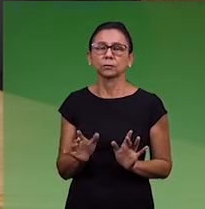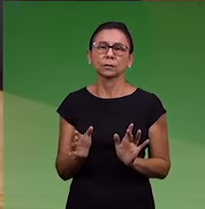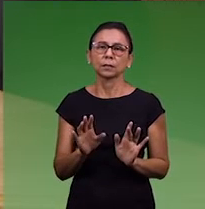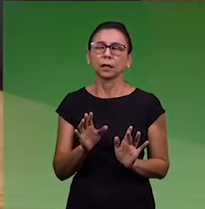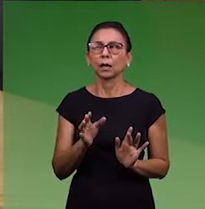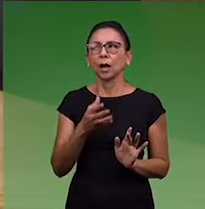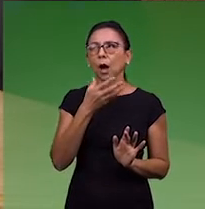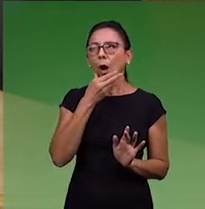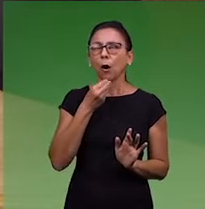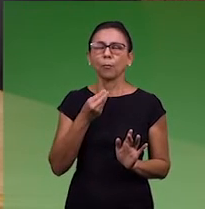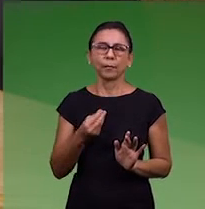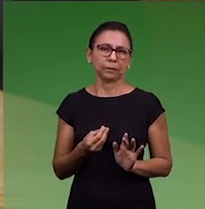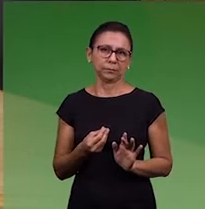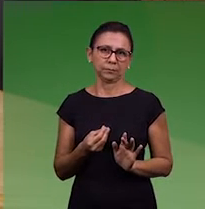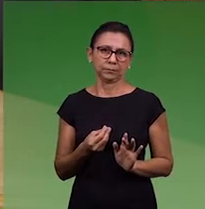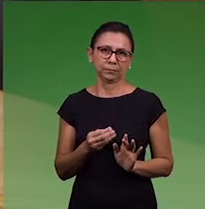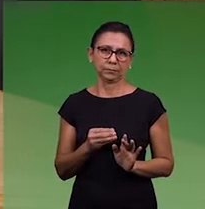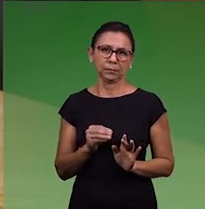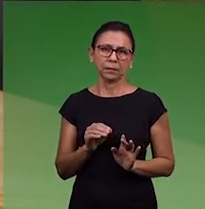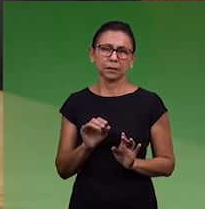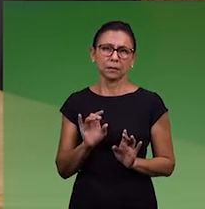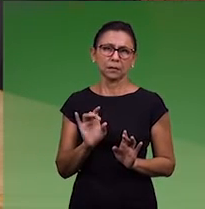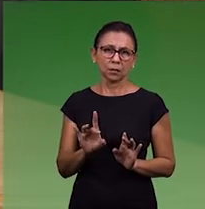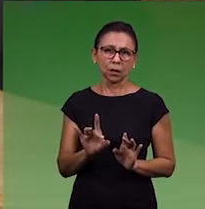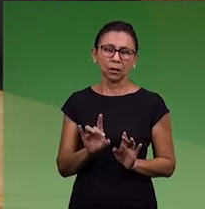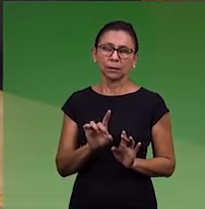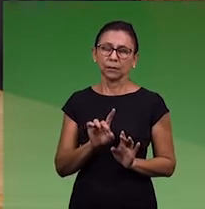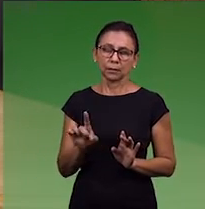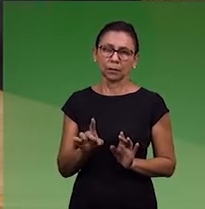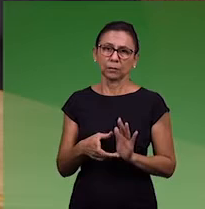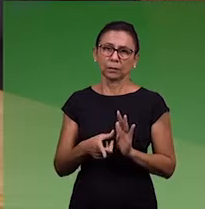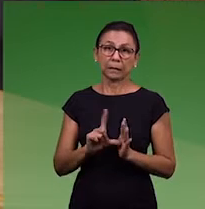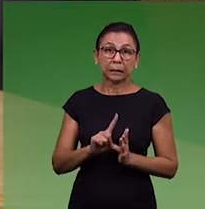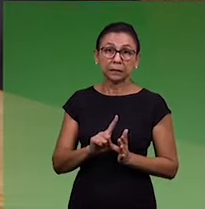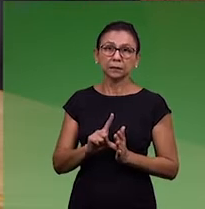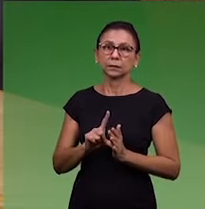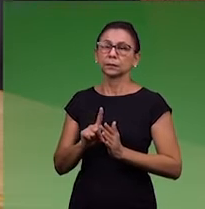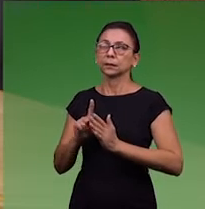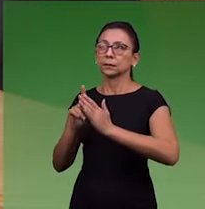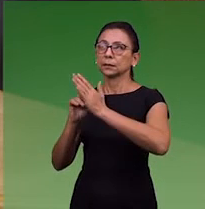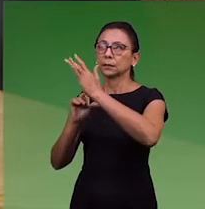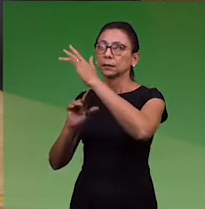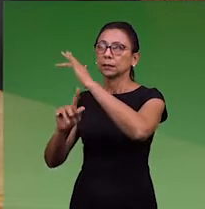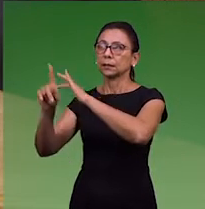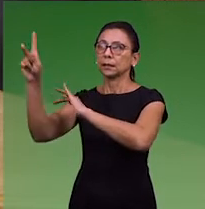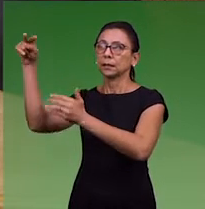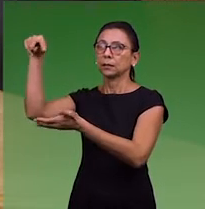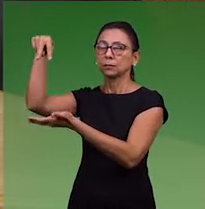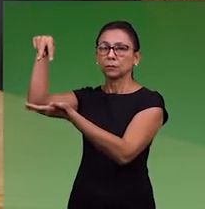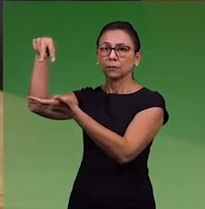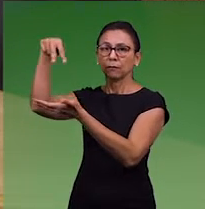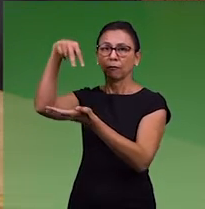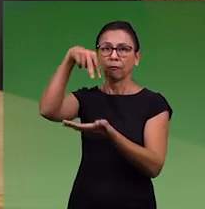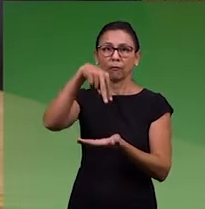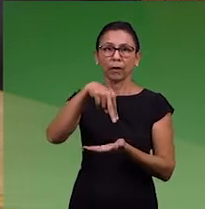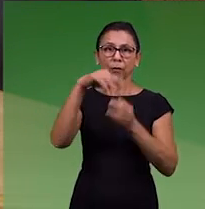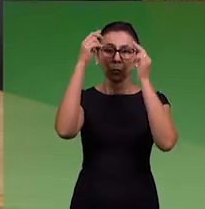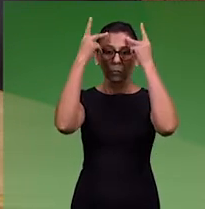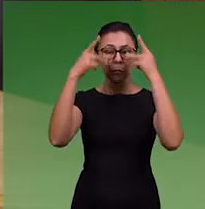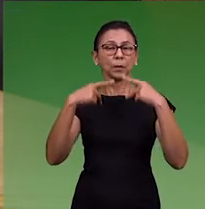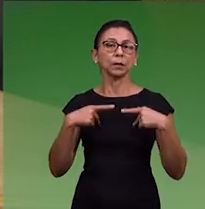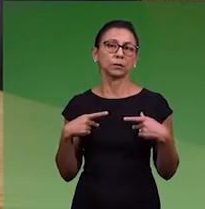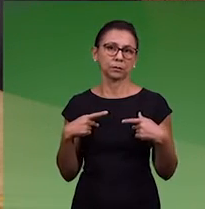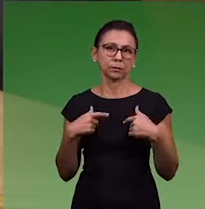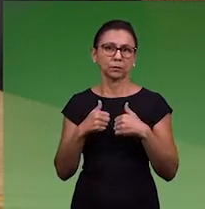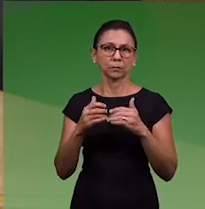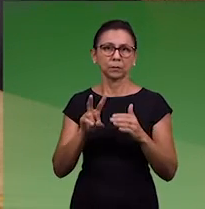simplesmente. Ele se fez homem. Ele é um Deus que desce da eternidade e se faz homem. Então a palavra de Deus diz assim,